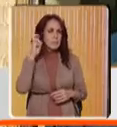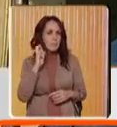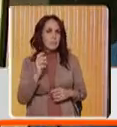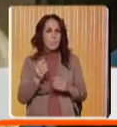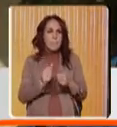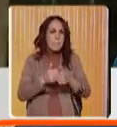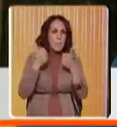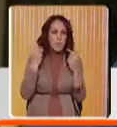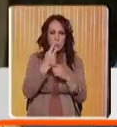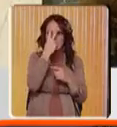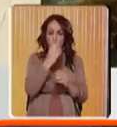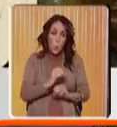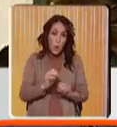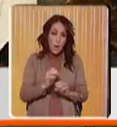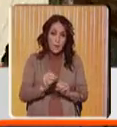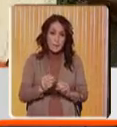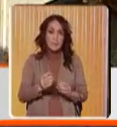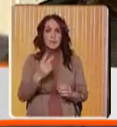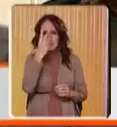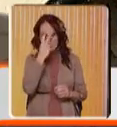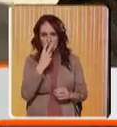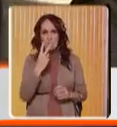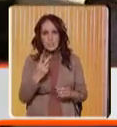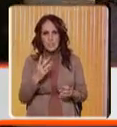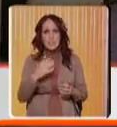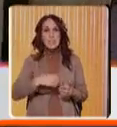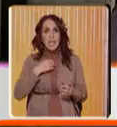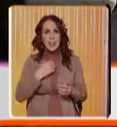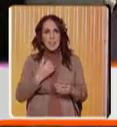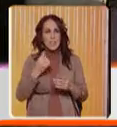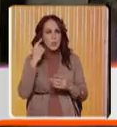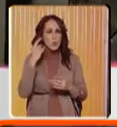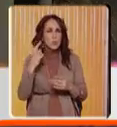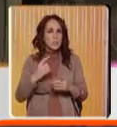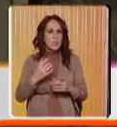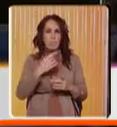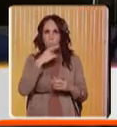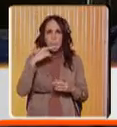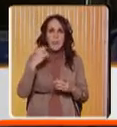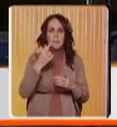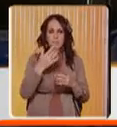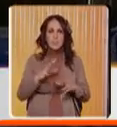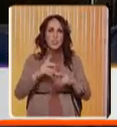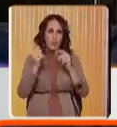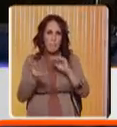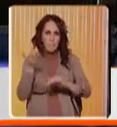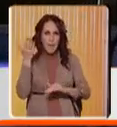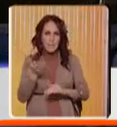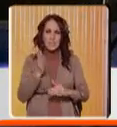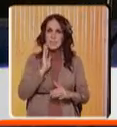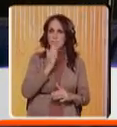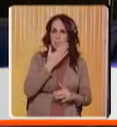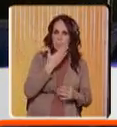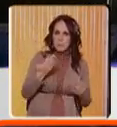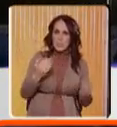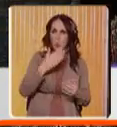visão, acredito que tenho os outros sentidos mais apurados. Os cegos têm outros sentidos mais desenvolvidos, por isso acredito que sim. Conforme, é